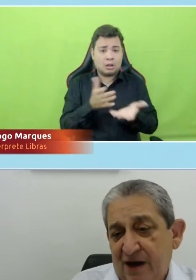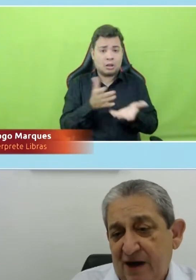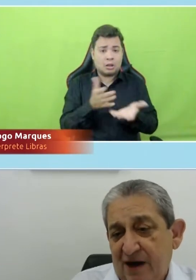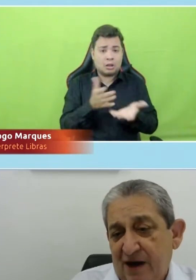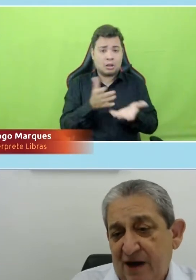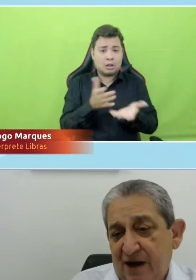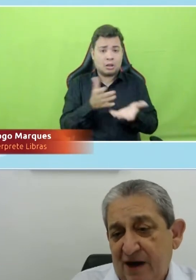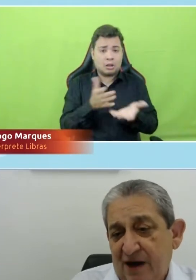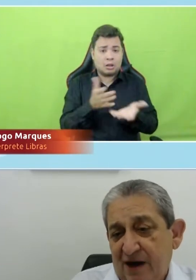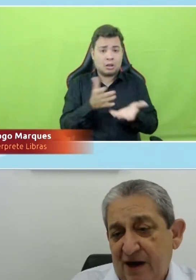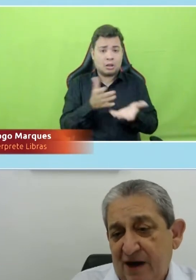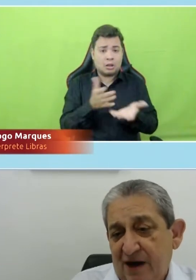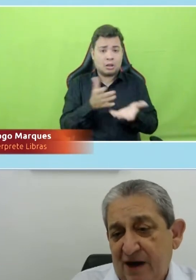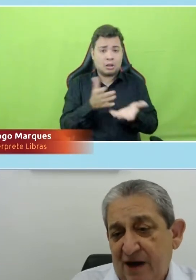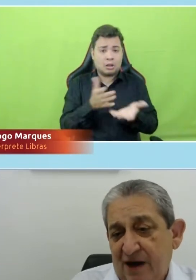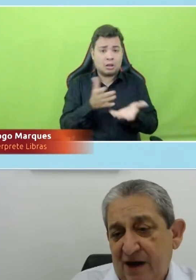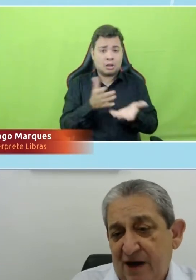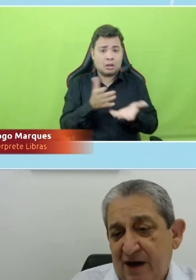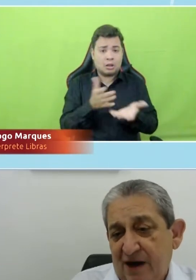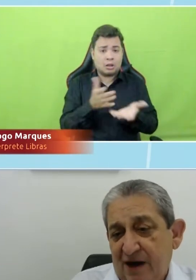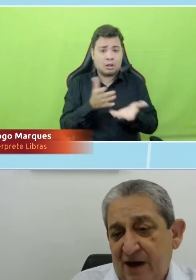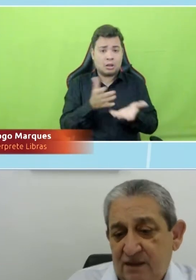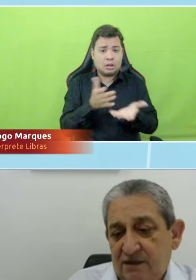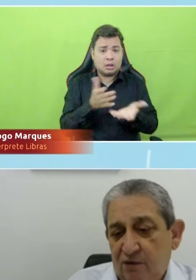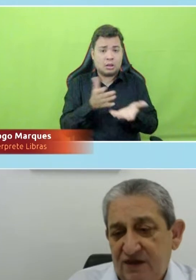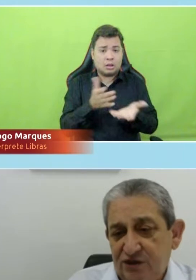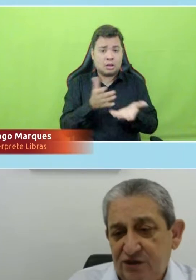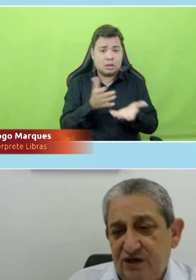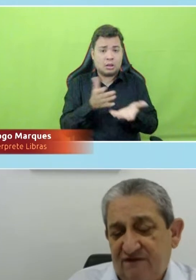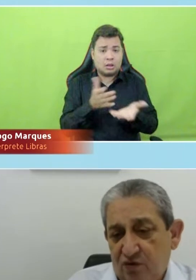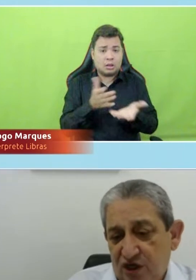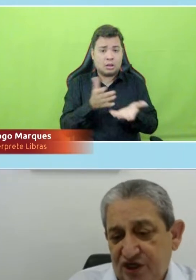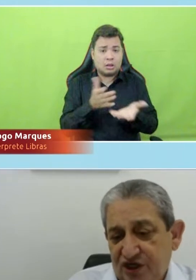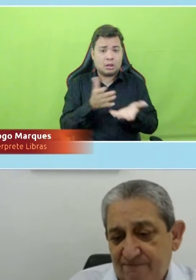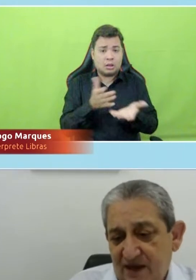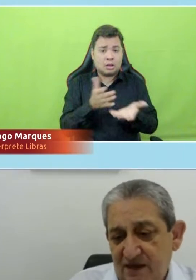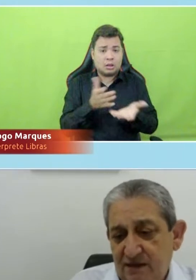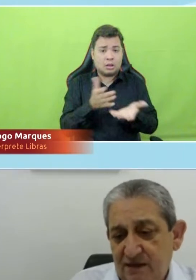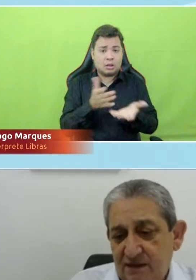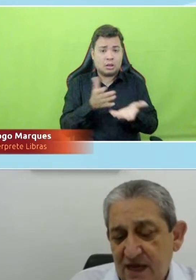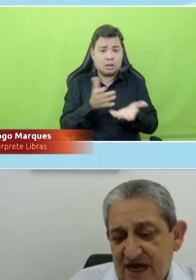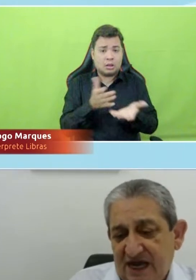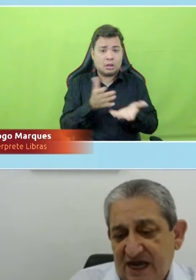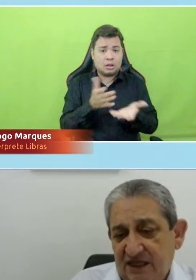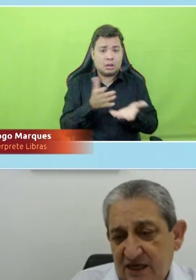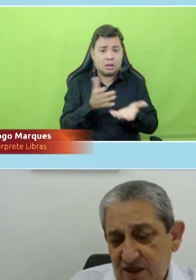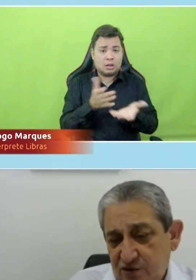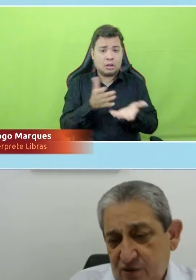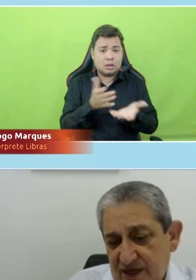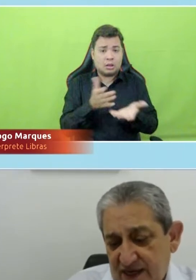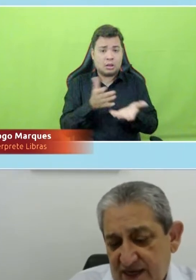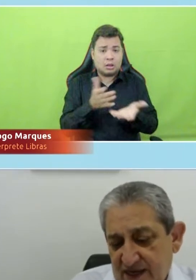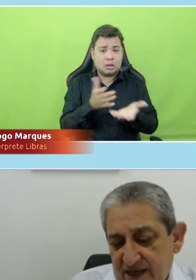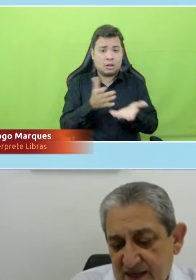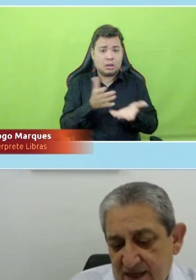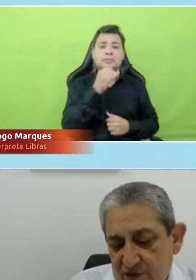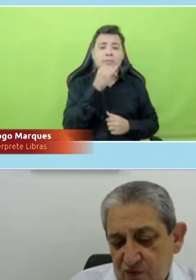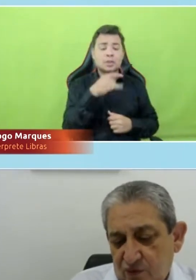A comunidade, mas não são da origem. Então, mesmo em Cavalcante, que é bem característico,